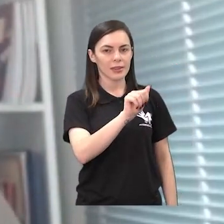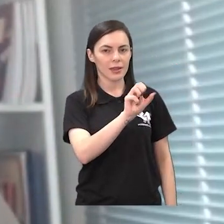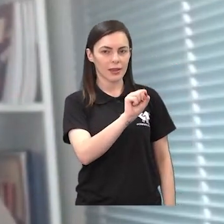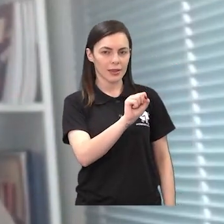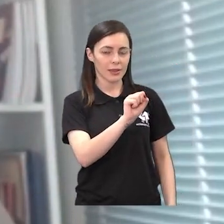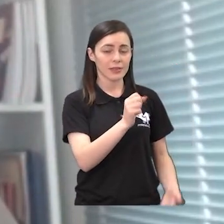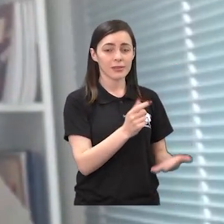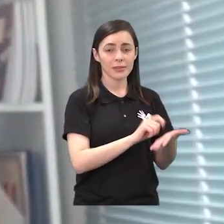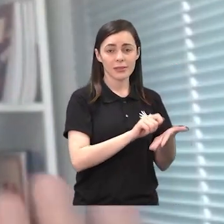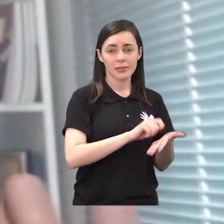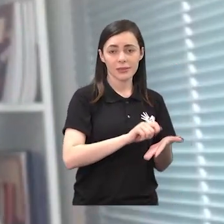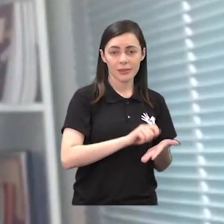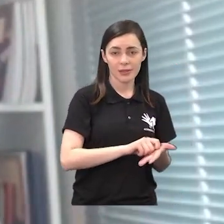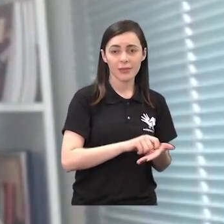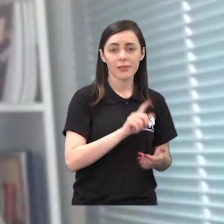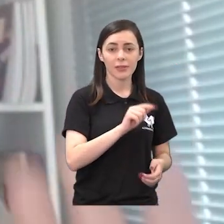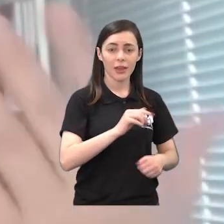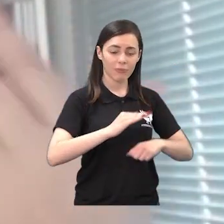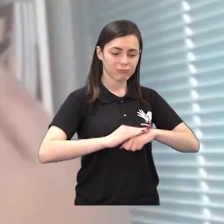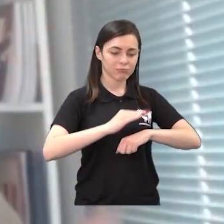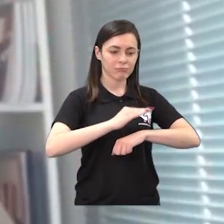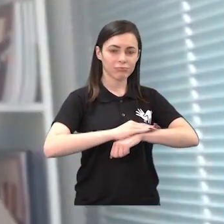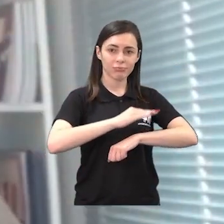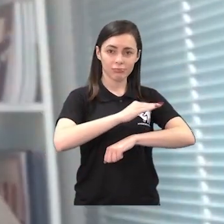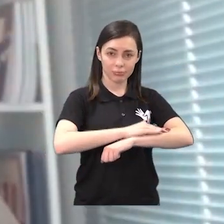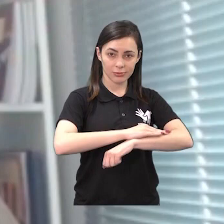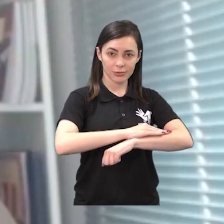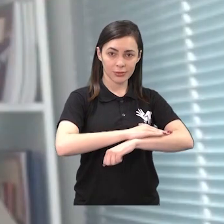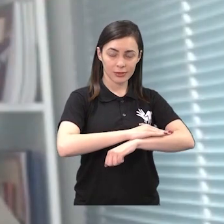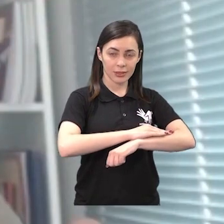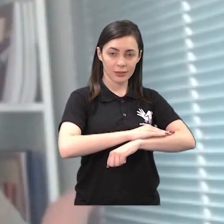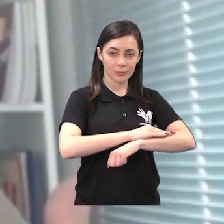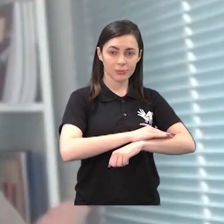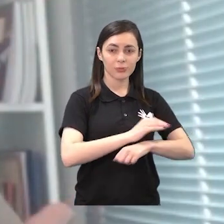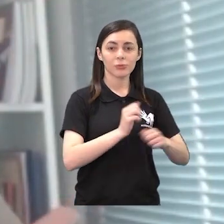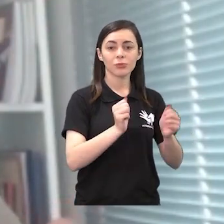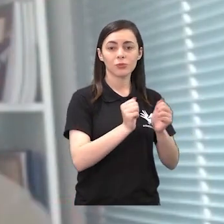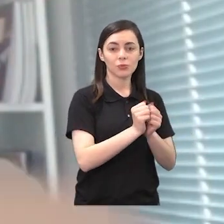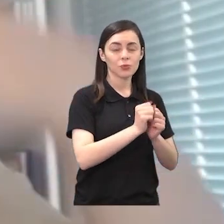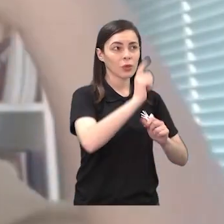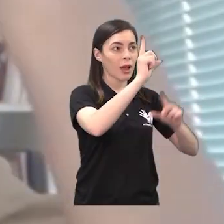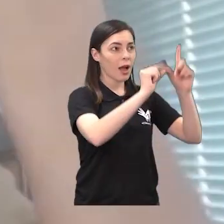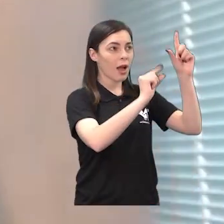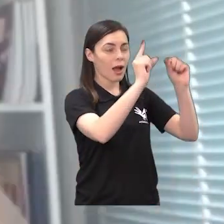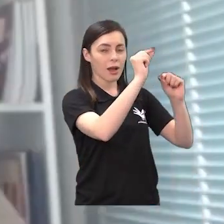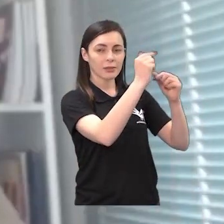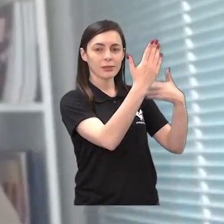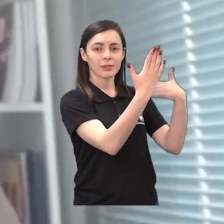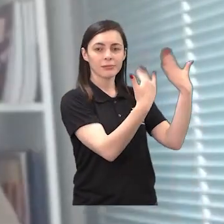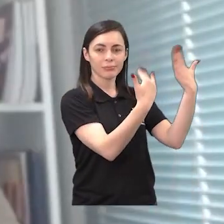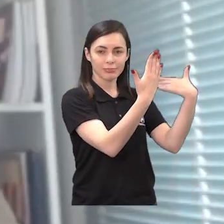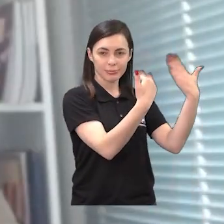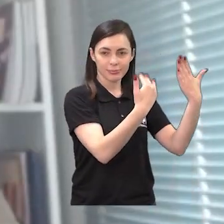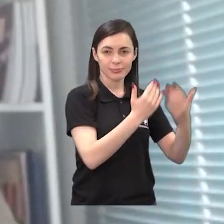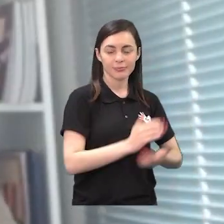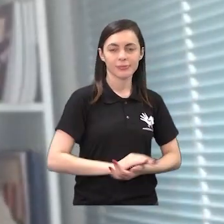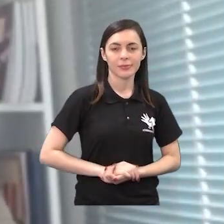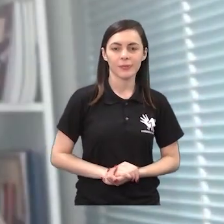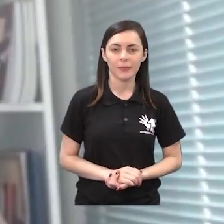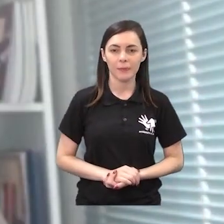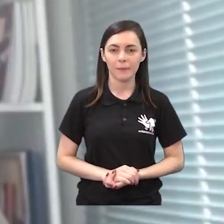Enéas Lur escreveu, que é a relação do sapinho Cururu com a estrelinha